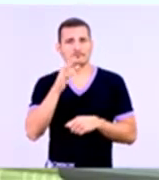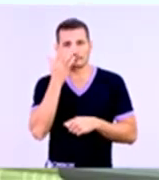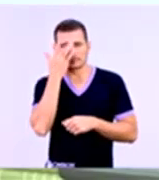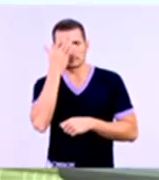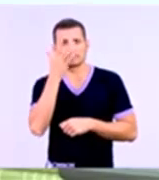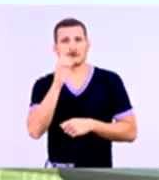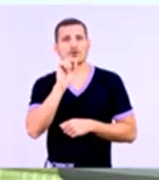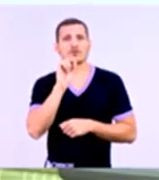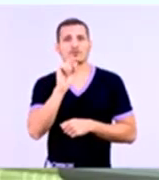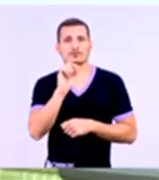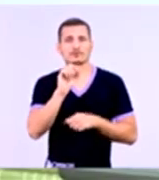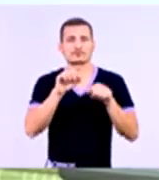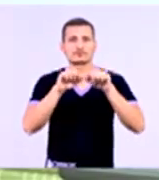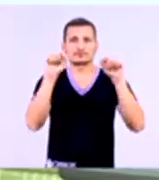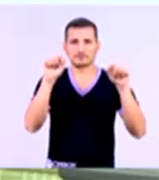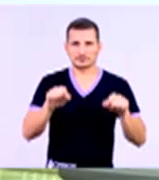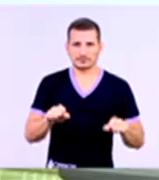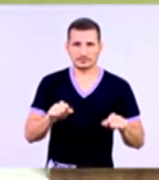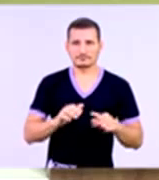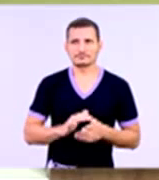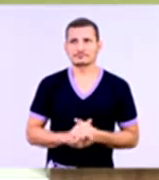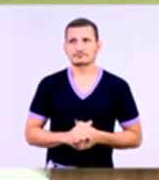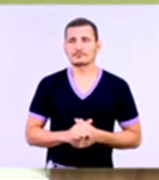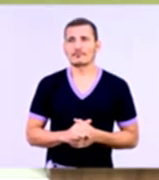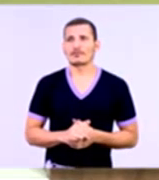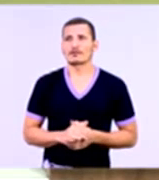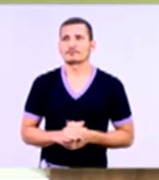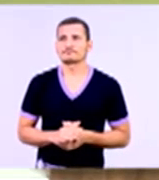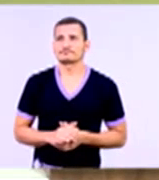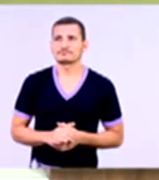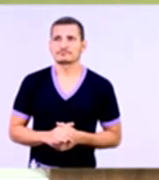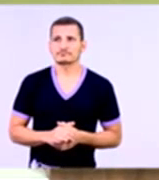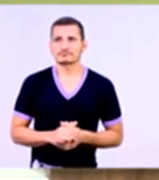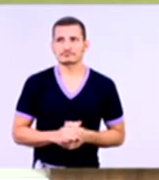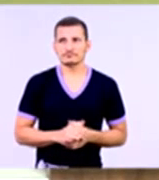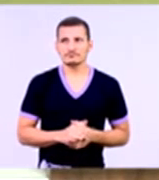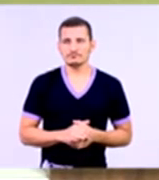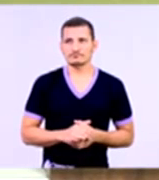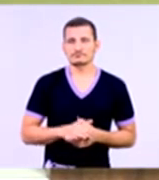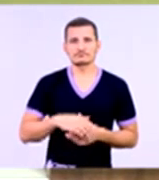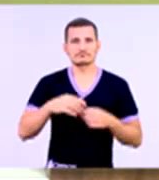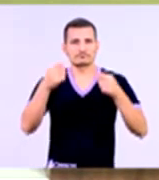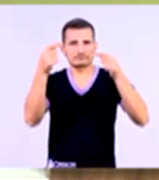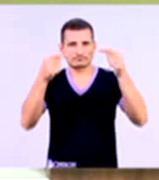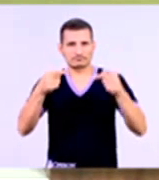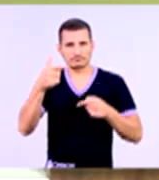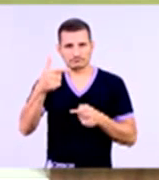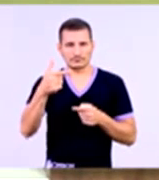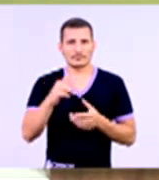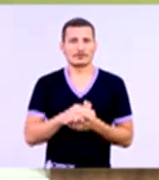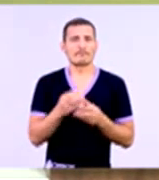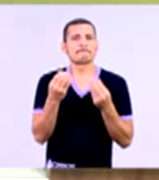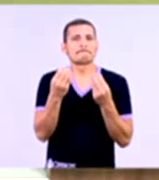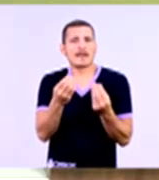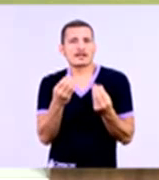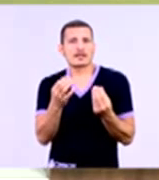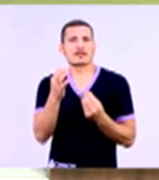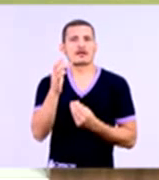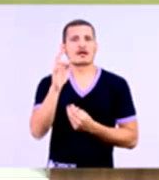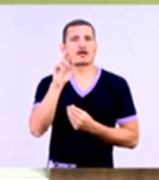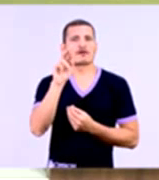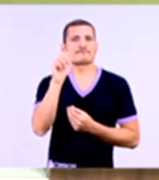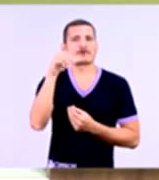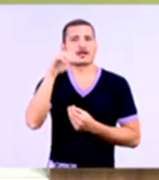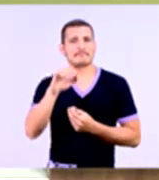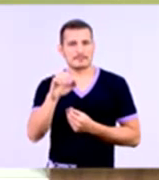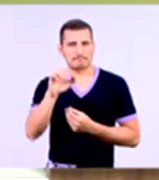software. Uhum. Vamos lá, professor. Vamos lá. Segunda questão. Para que serve o framework Bootstrap? Né? Basicamente